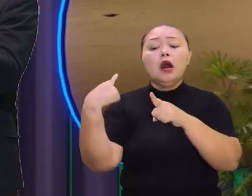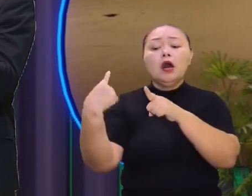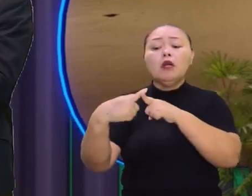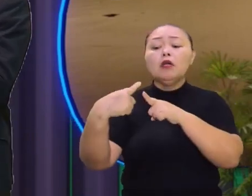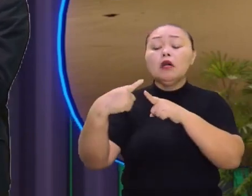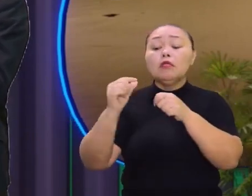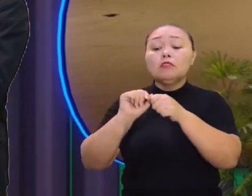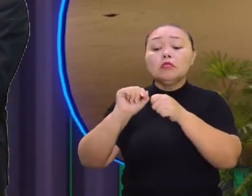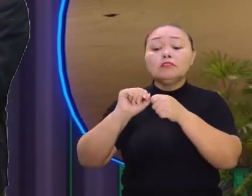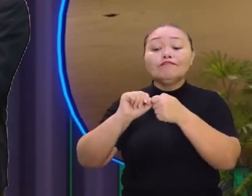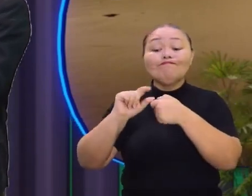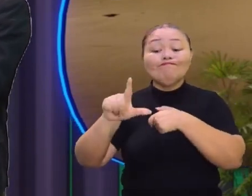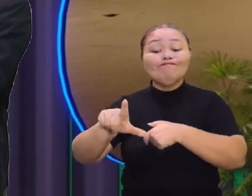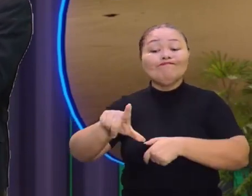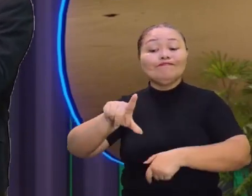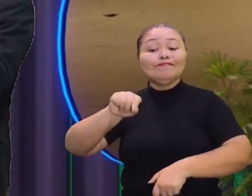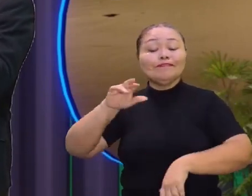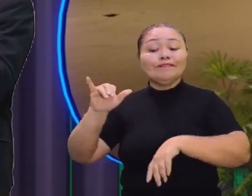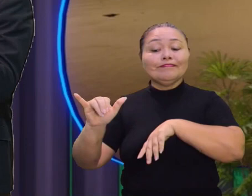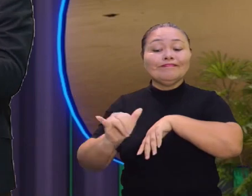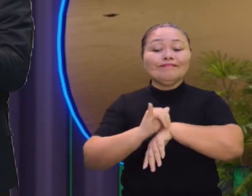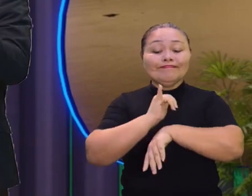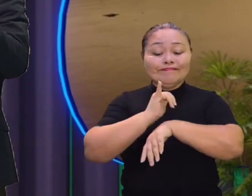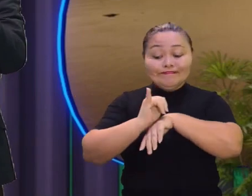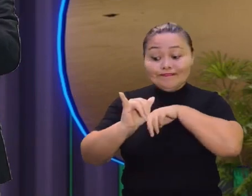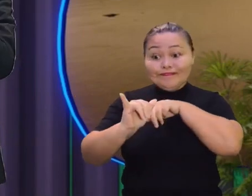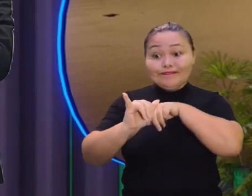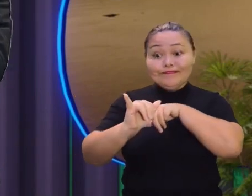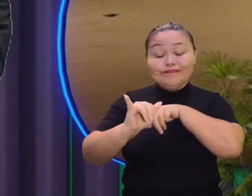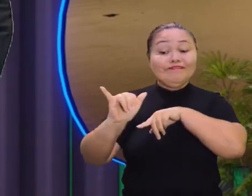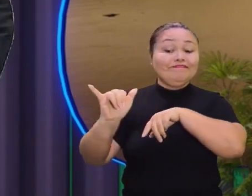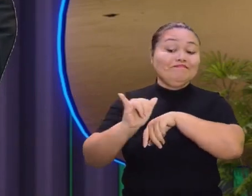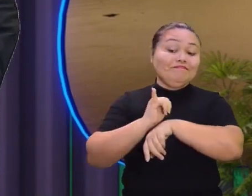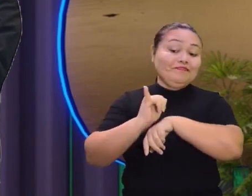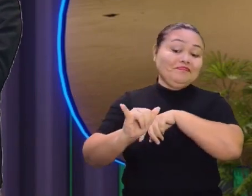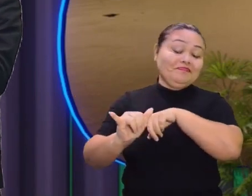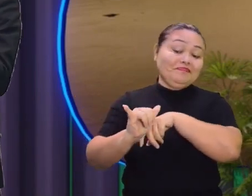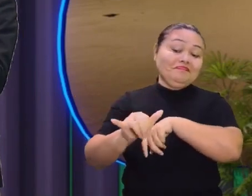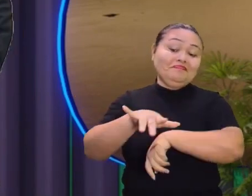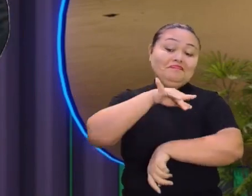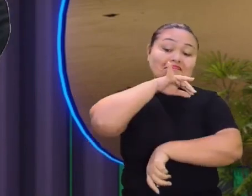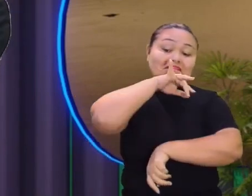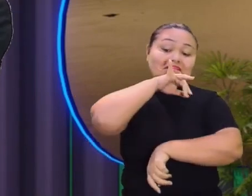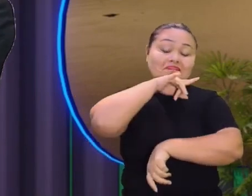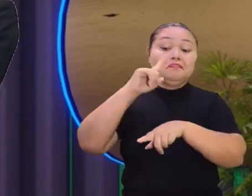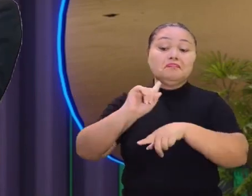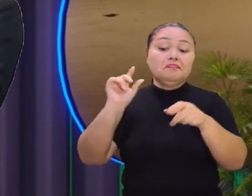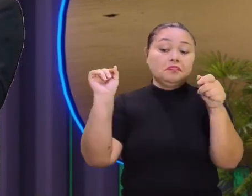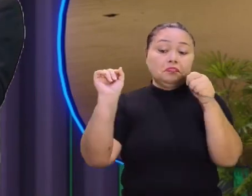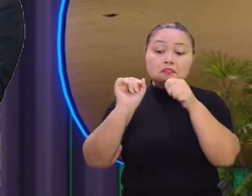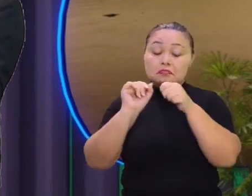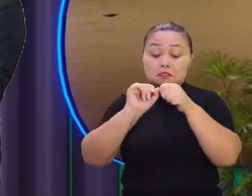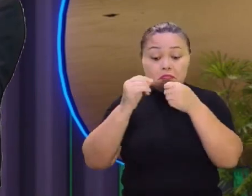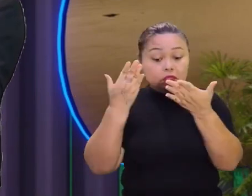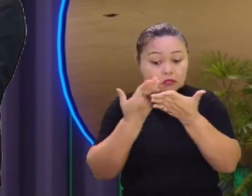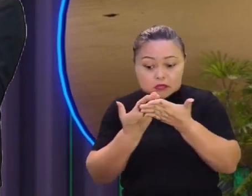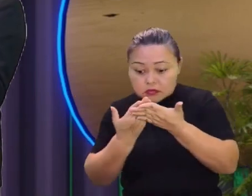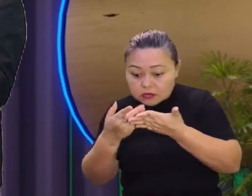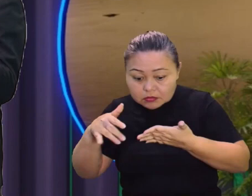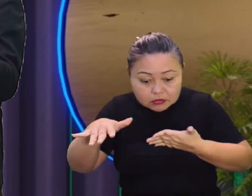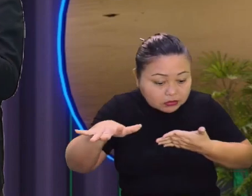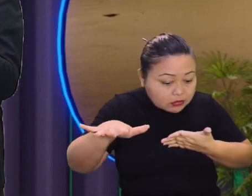decisão estratégica absolutamente infundada, porque não fizeram